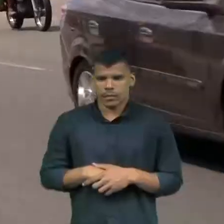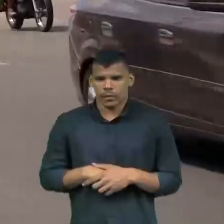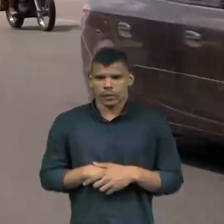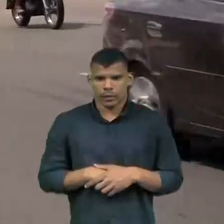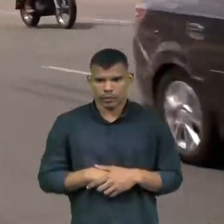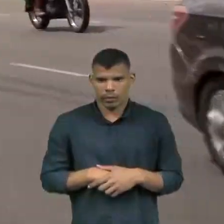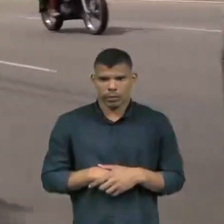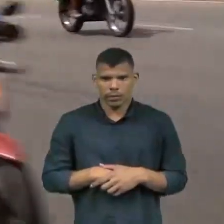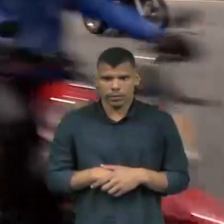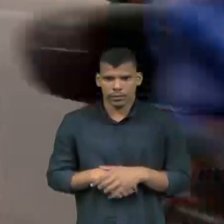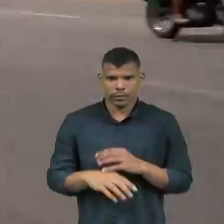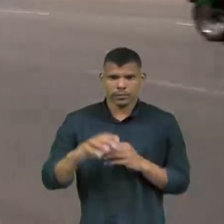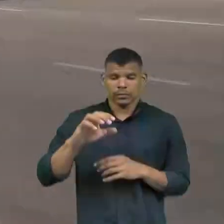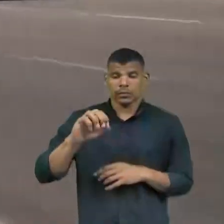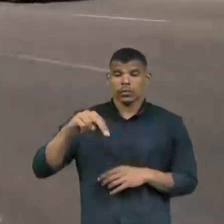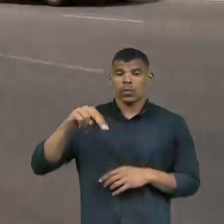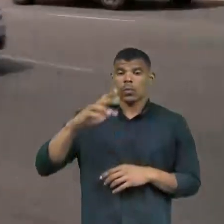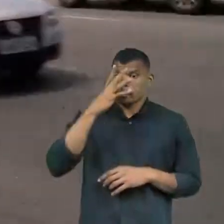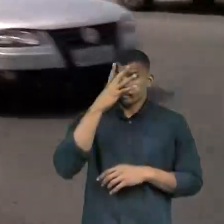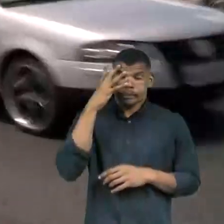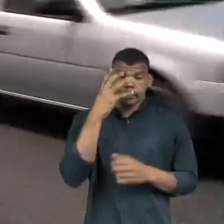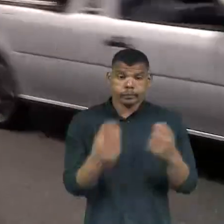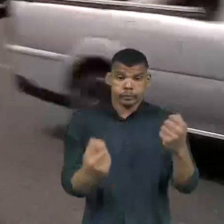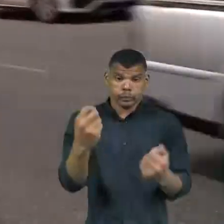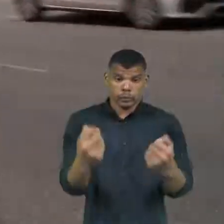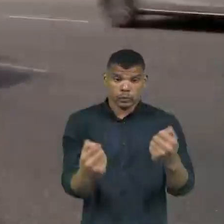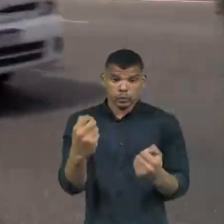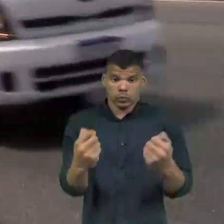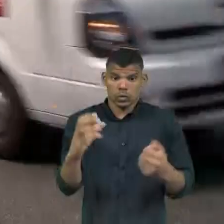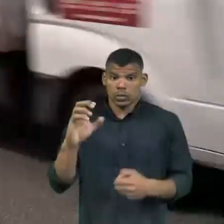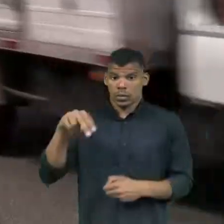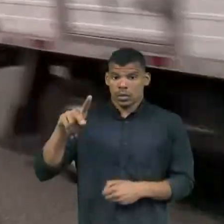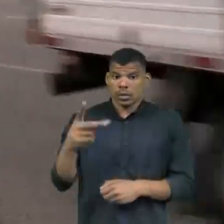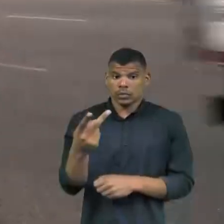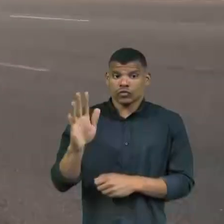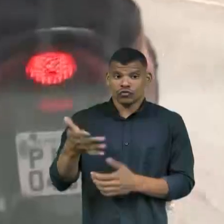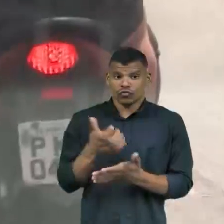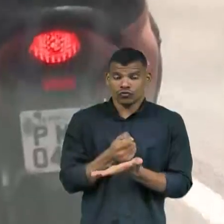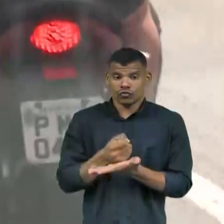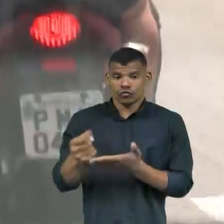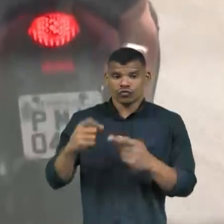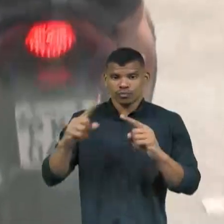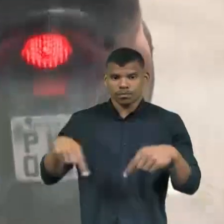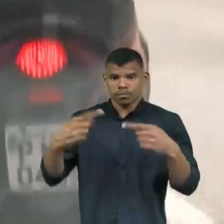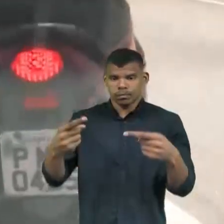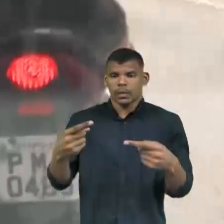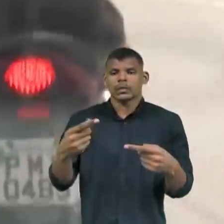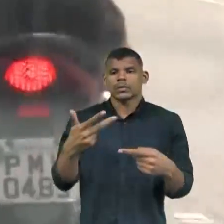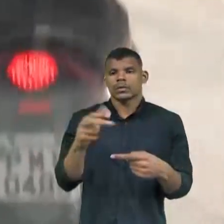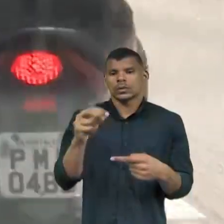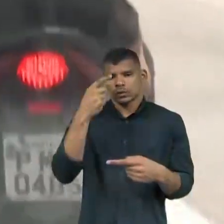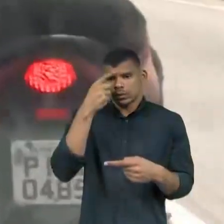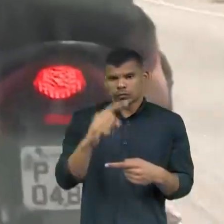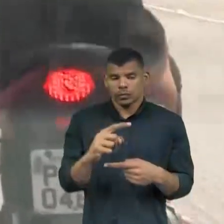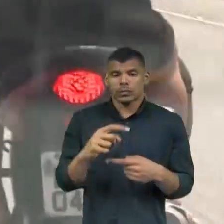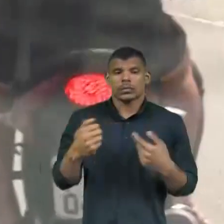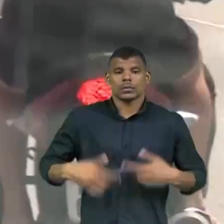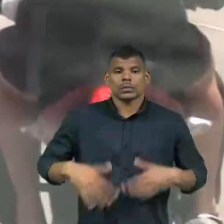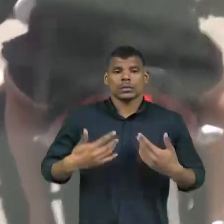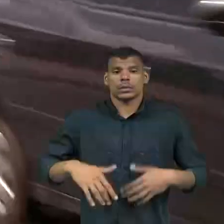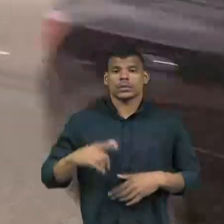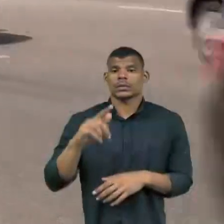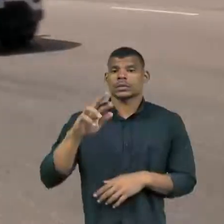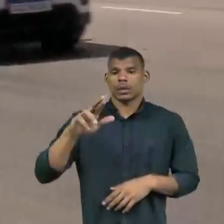os condutores que dirigem com a habilitação vencida há mais de 30 dias estão cometendo uma infração